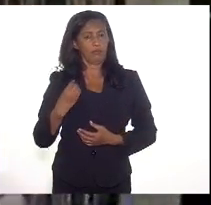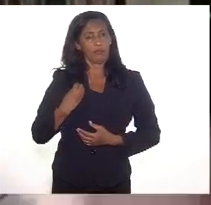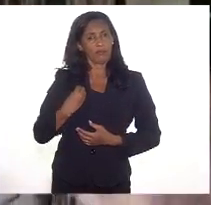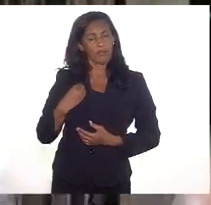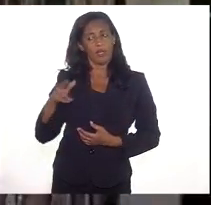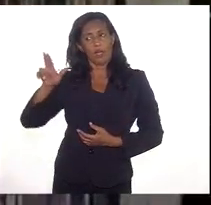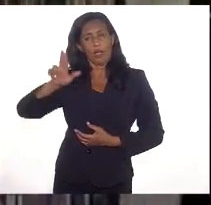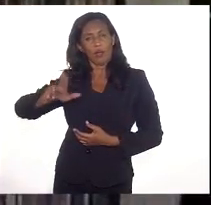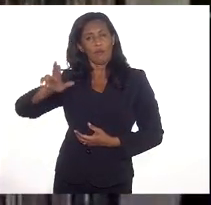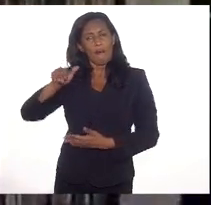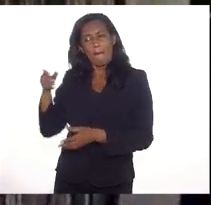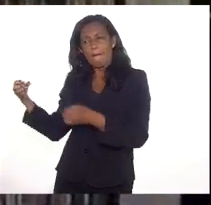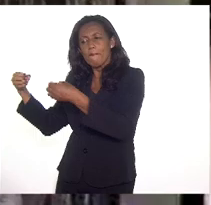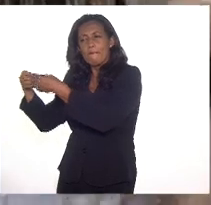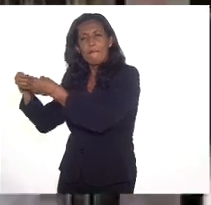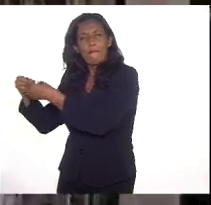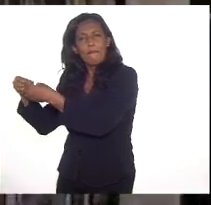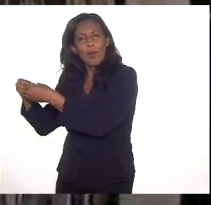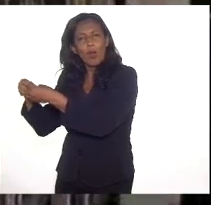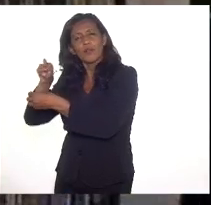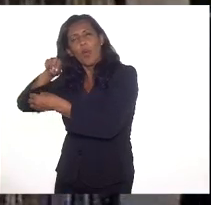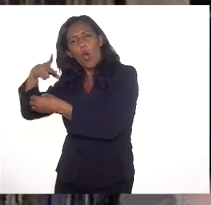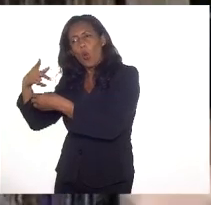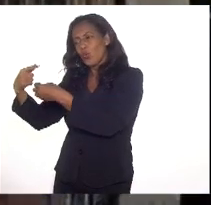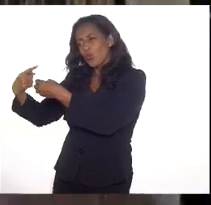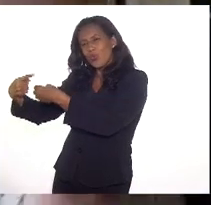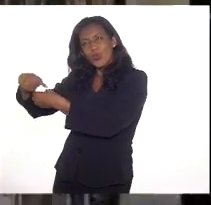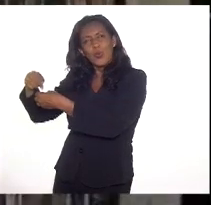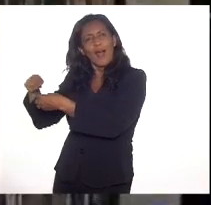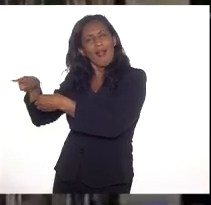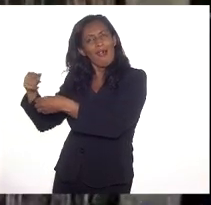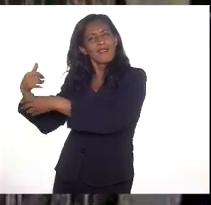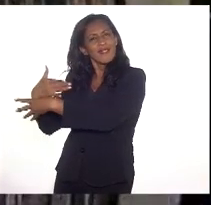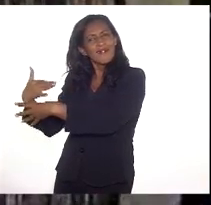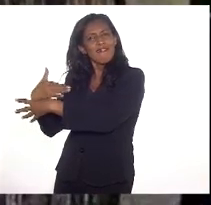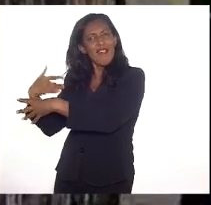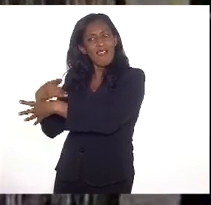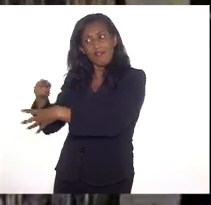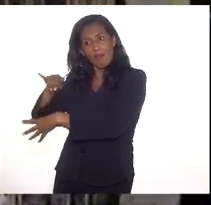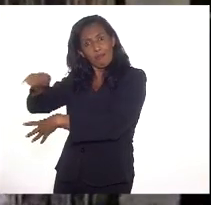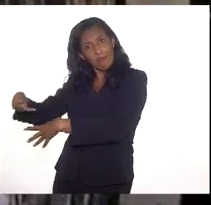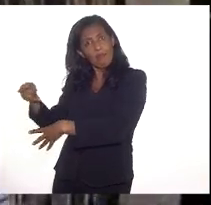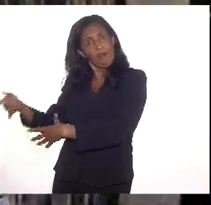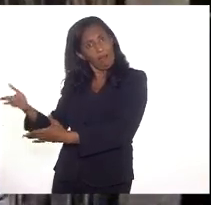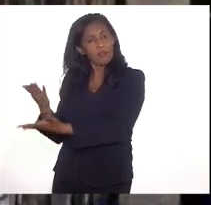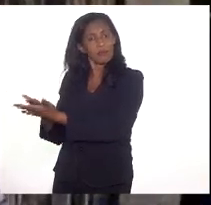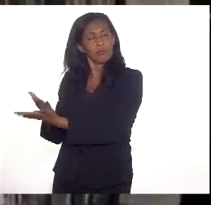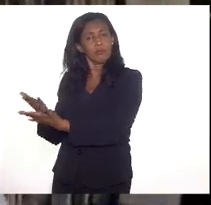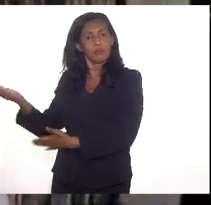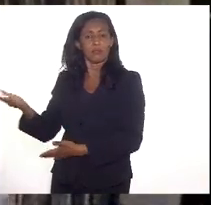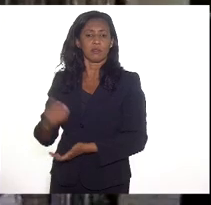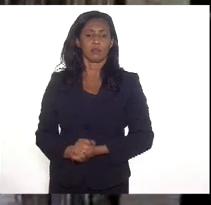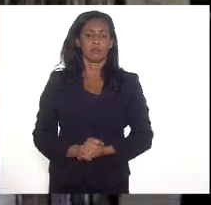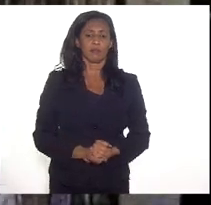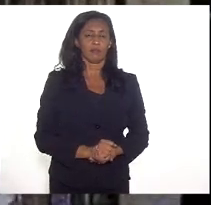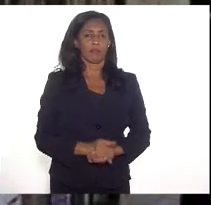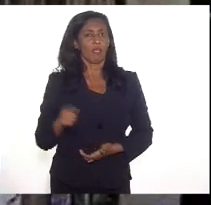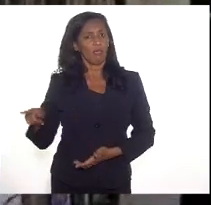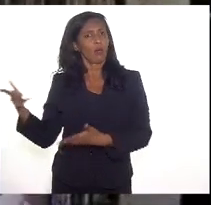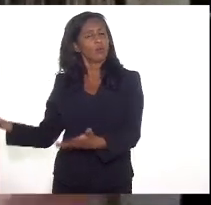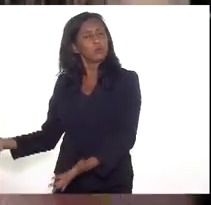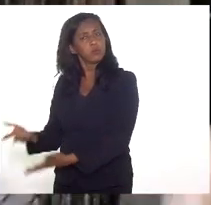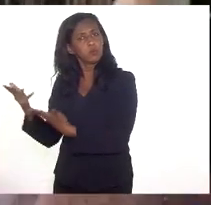universidade próxima ou na sua cidade, isso aí facilita e, inclusive, é um